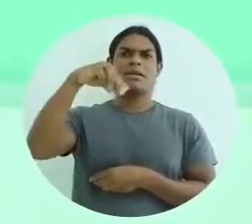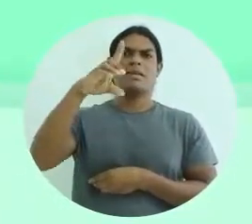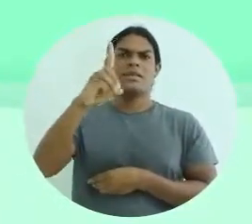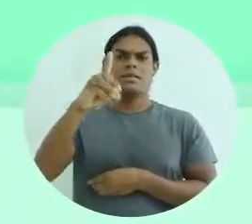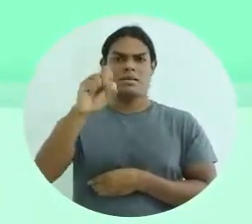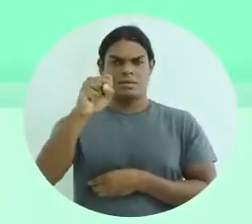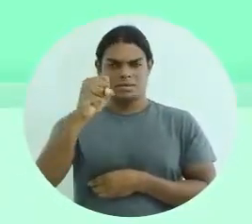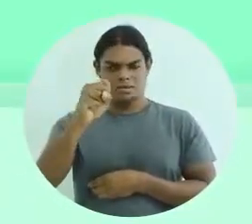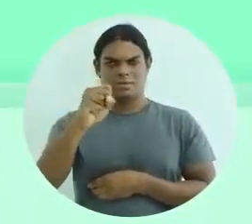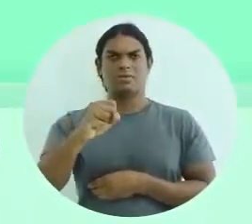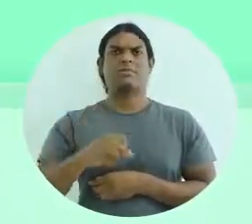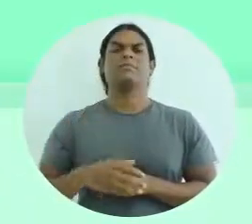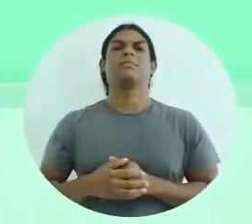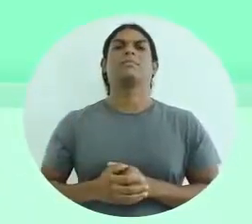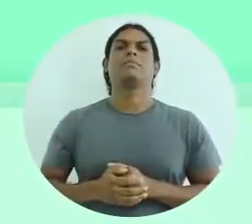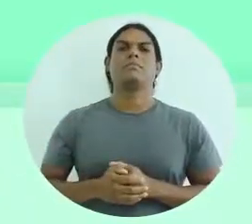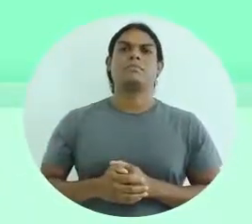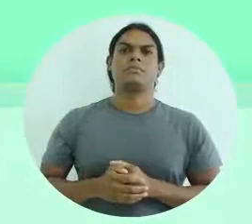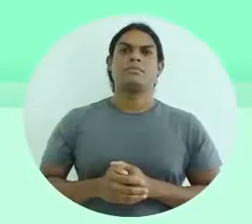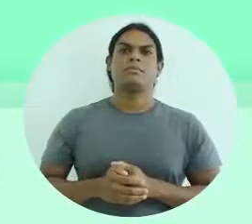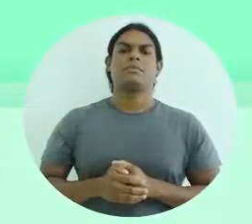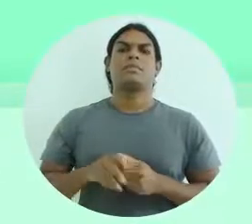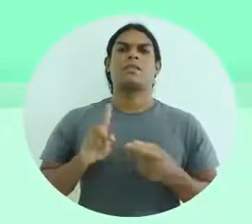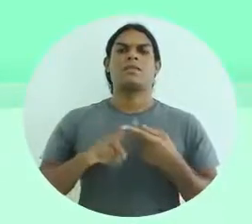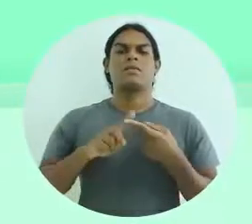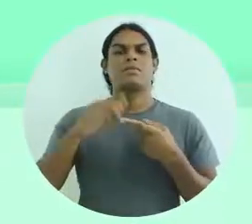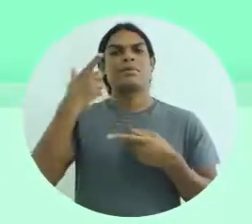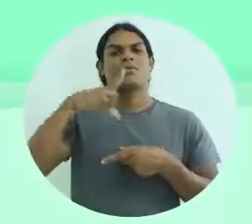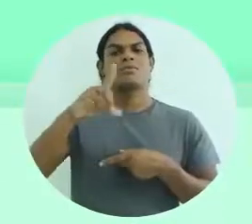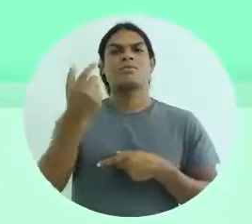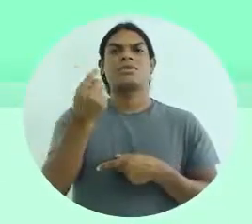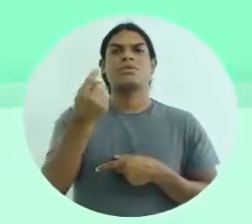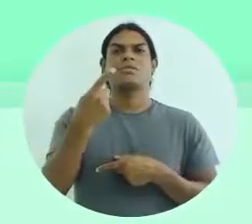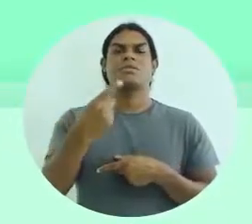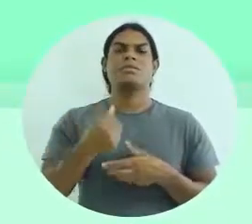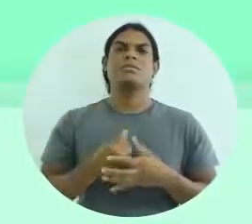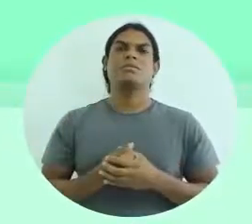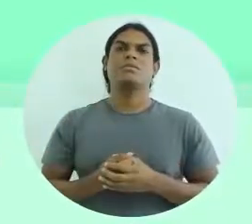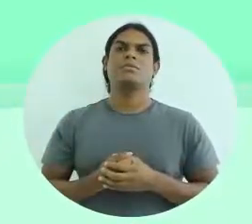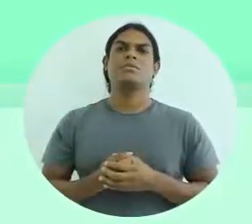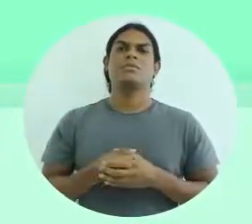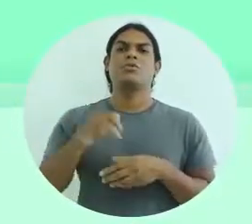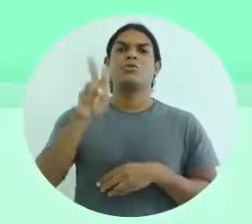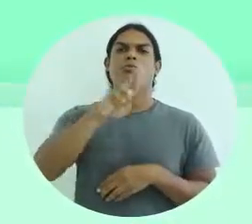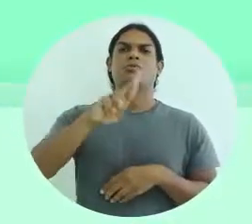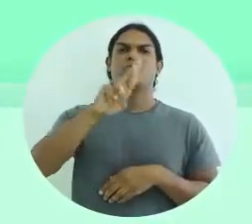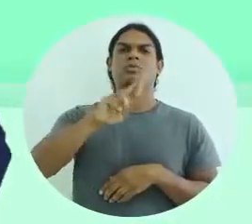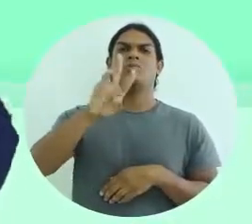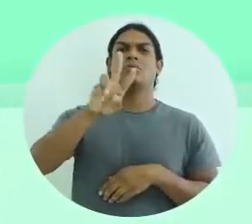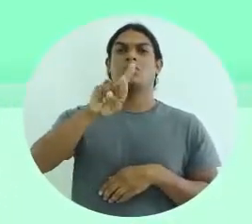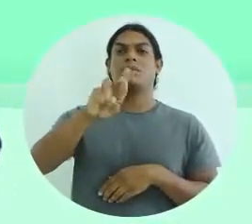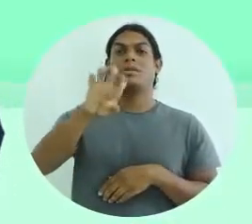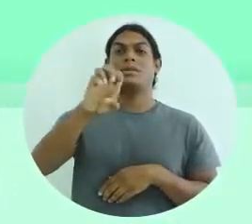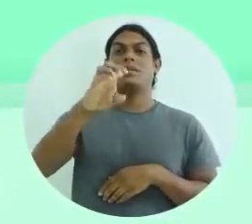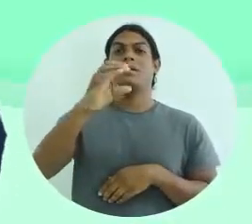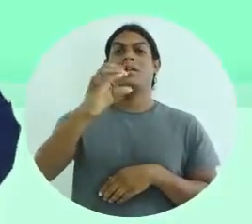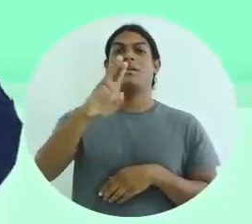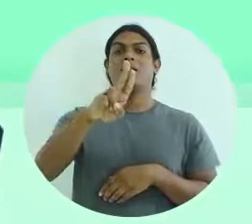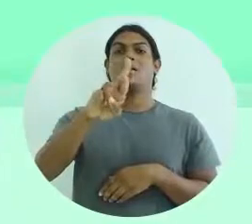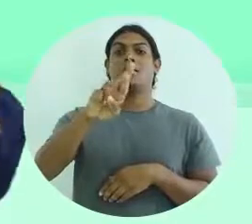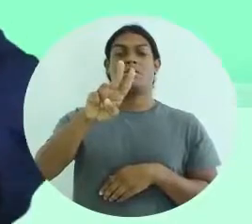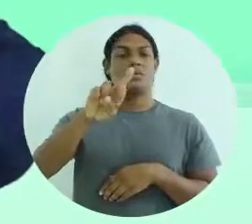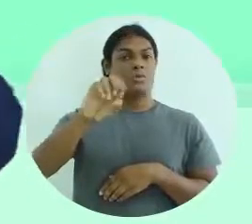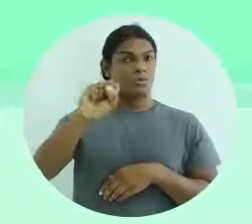Então esses financiamentos, eles também conseguem dinheiro para financiar através de recursos da União. Então, a maioria